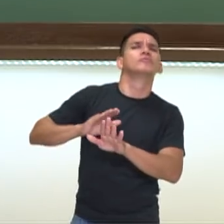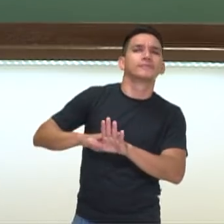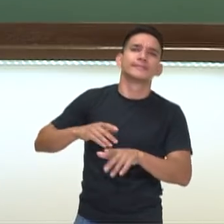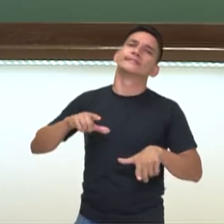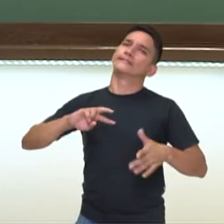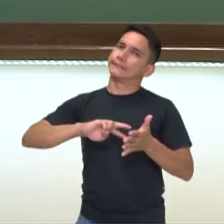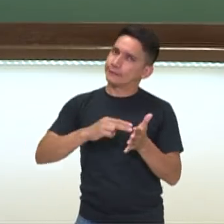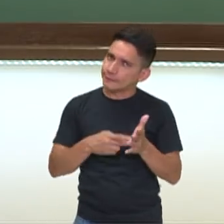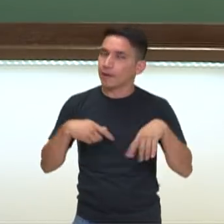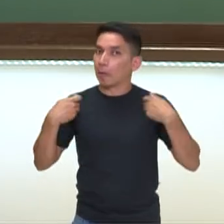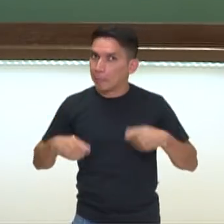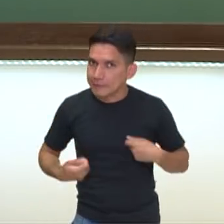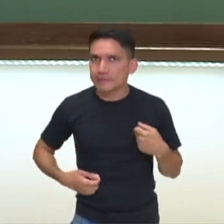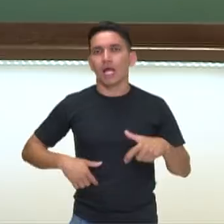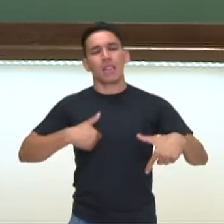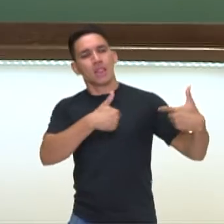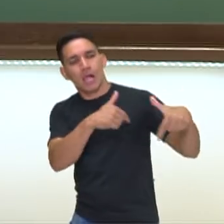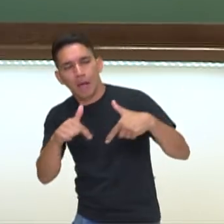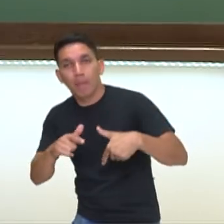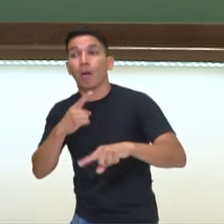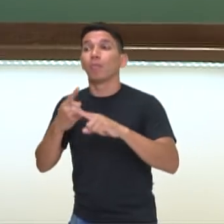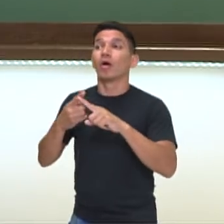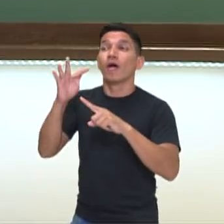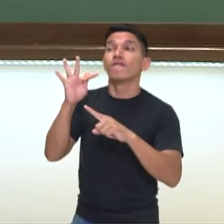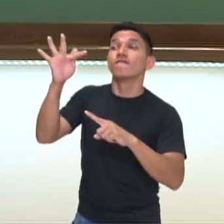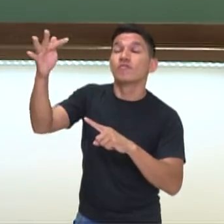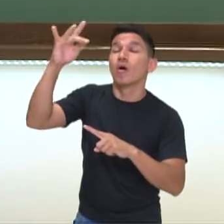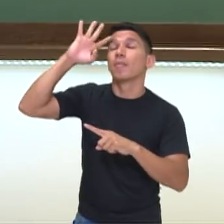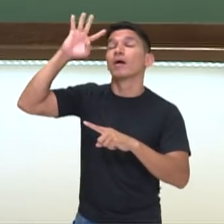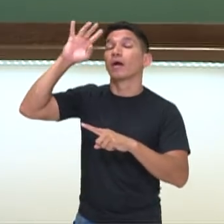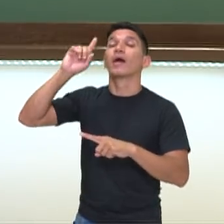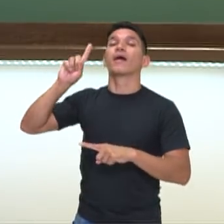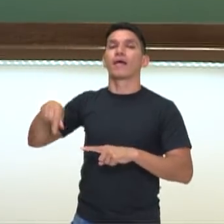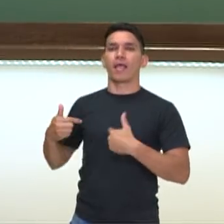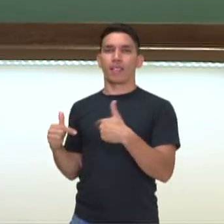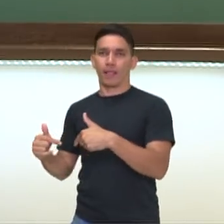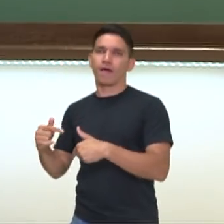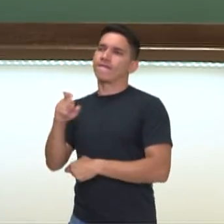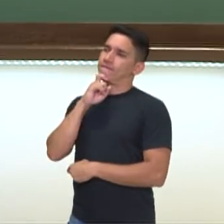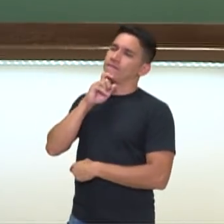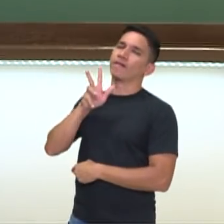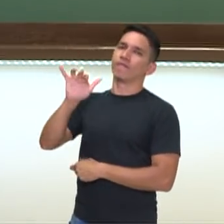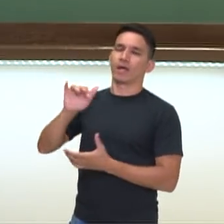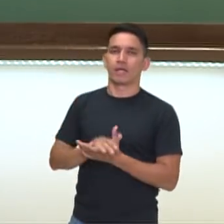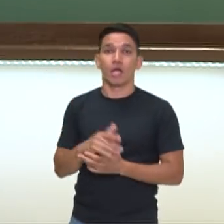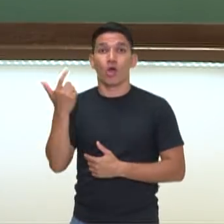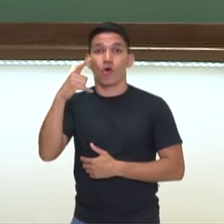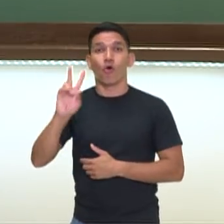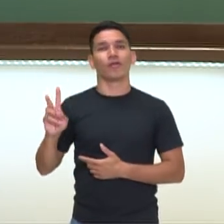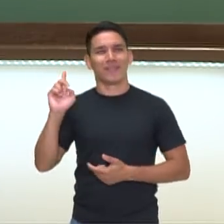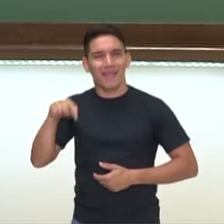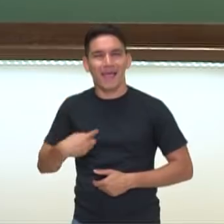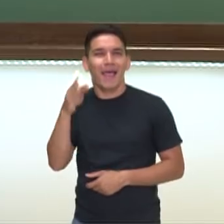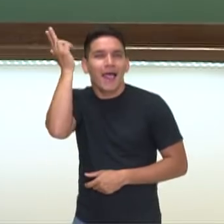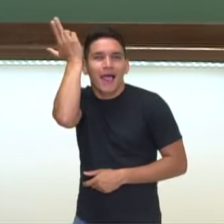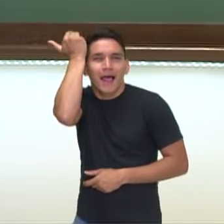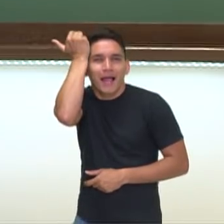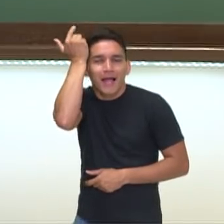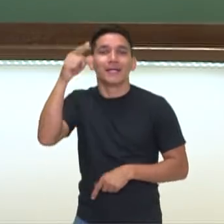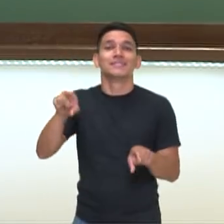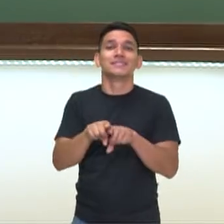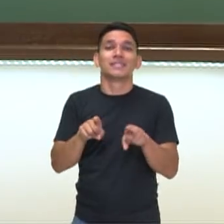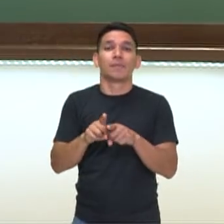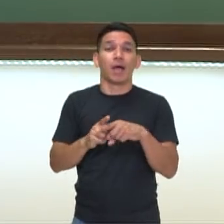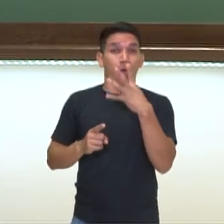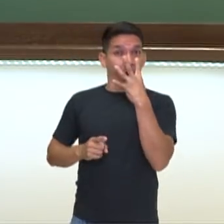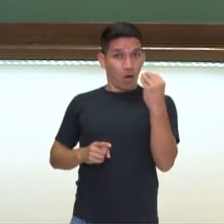prevenir para o inverno que chegará. Da lebre e da raposa, que às vezes é melhor você ser consistente, um passo de cada vez, do que